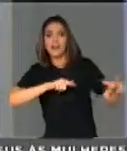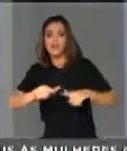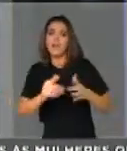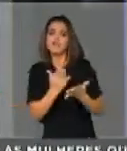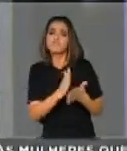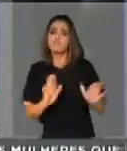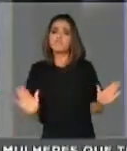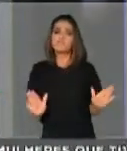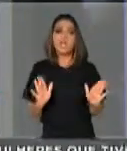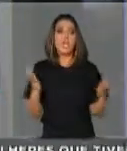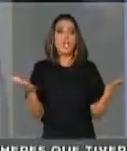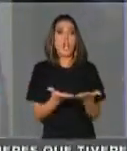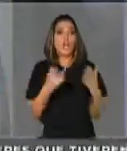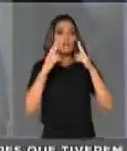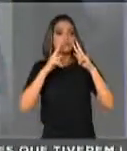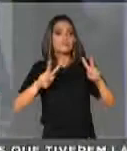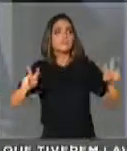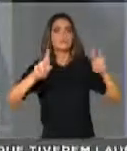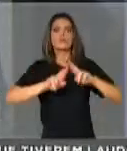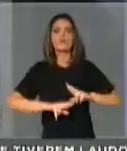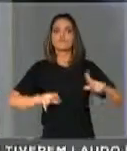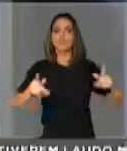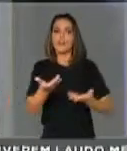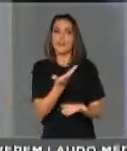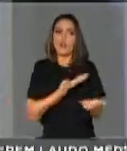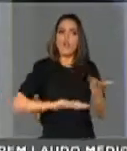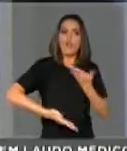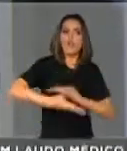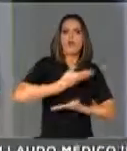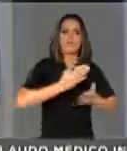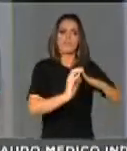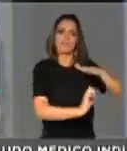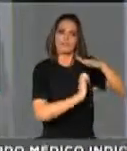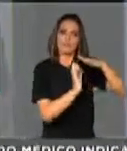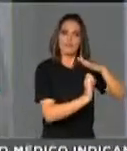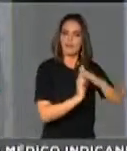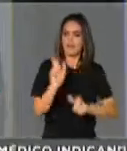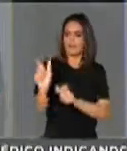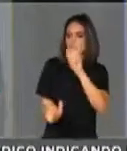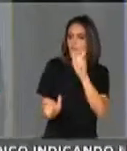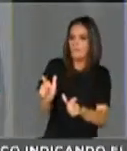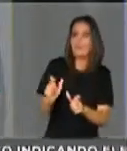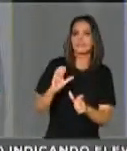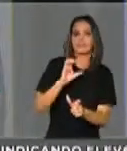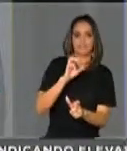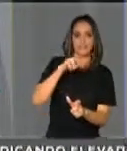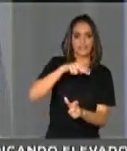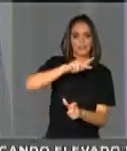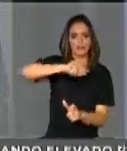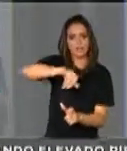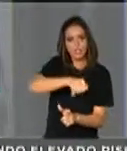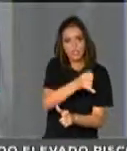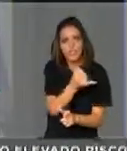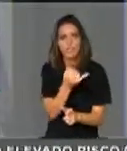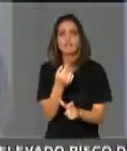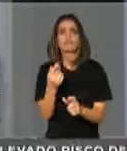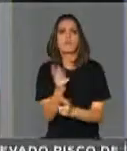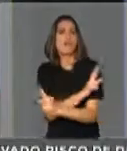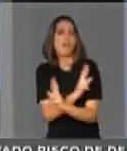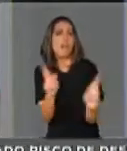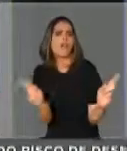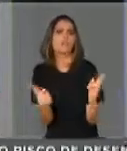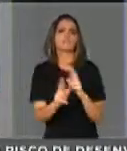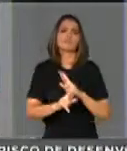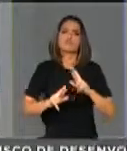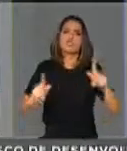tem uma visão completamente diferente de cooperação entre empresas, entre pessoas jurídicas. Você tem uma nova